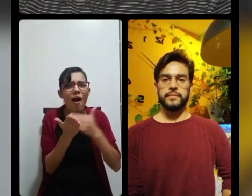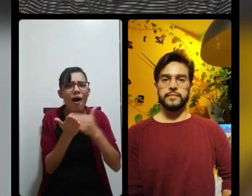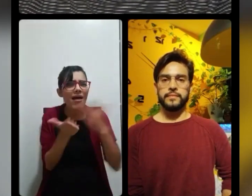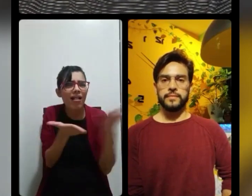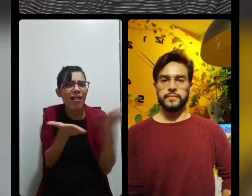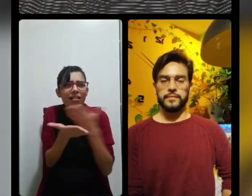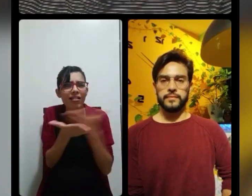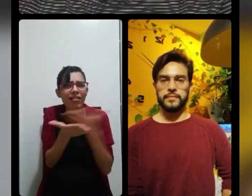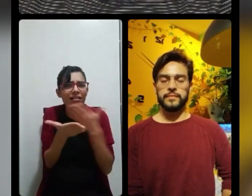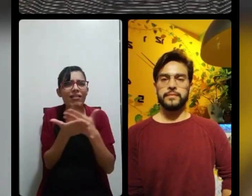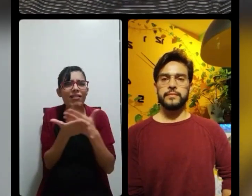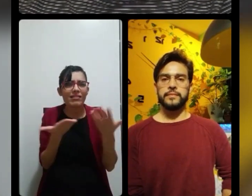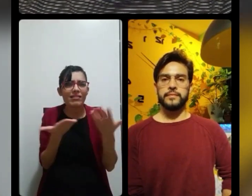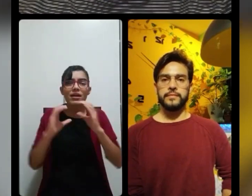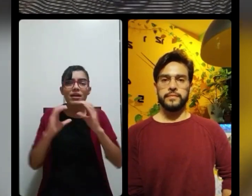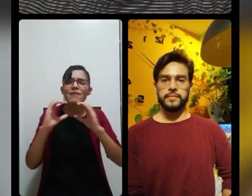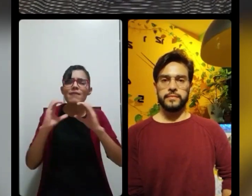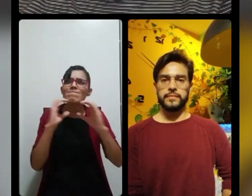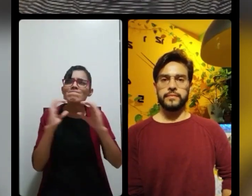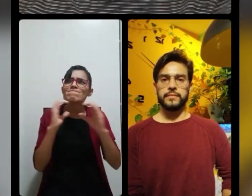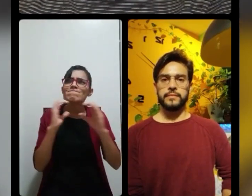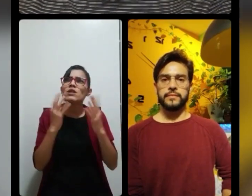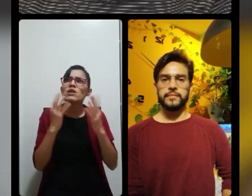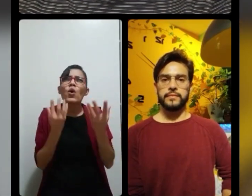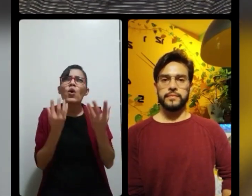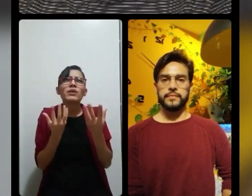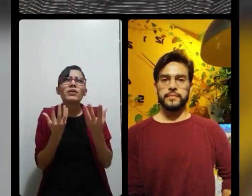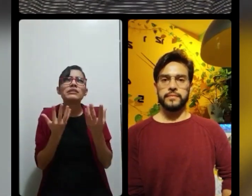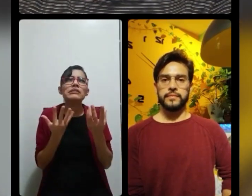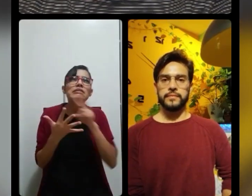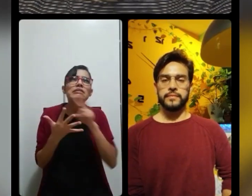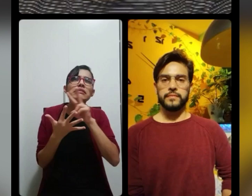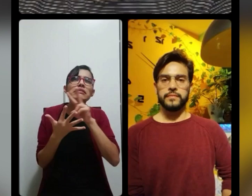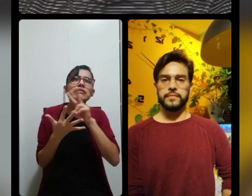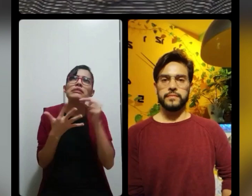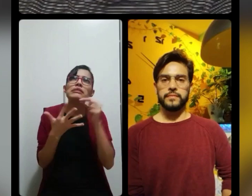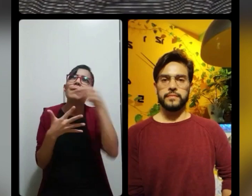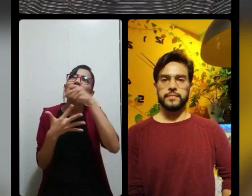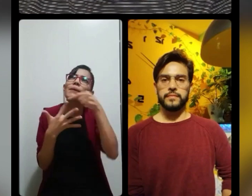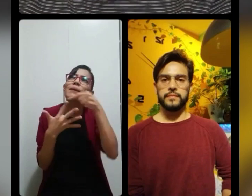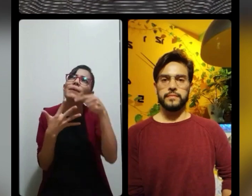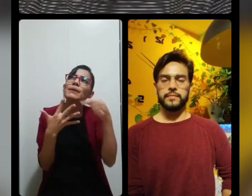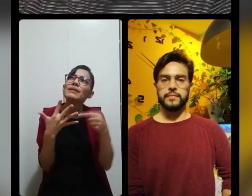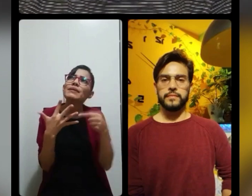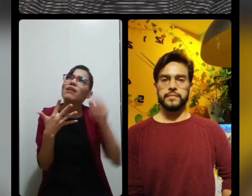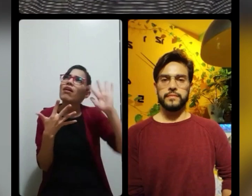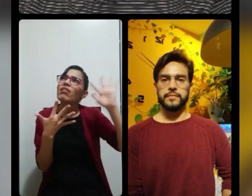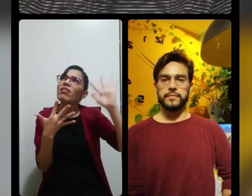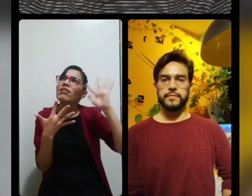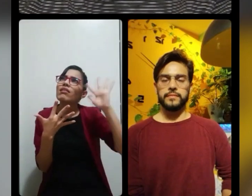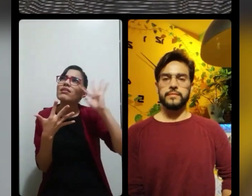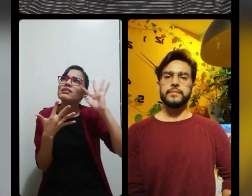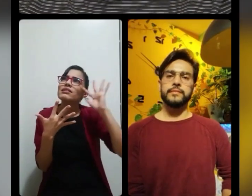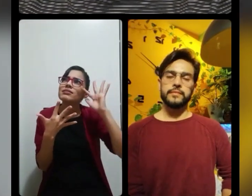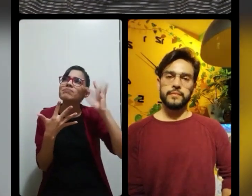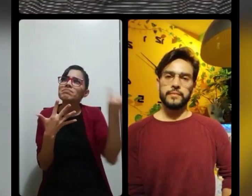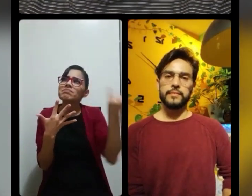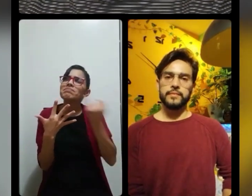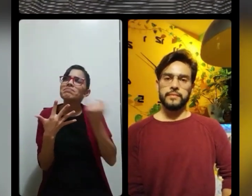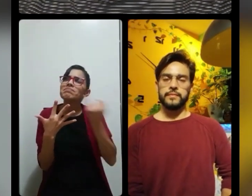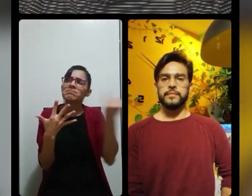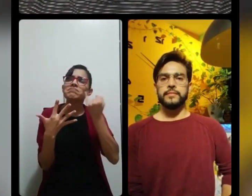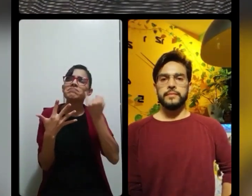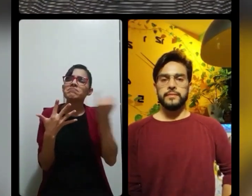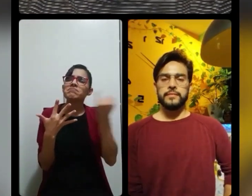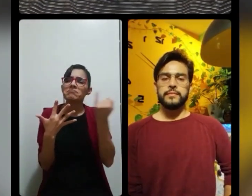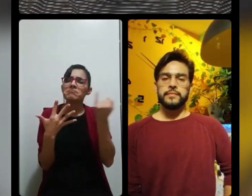comunicação gestual, mas fixa alguns pontos que foram, de certa maneira, e de todo modo, importantes. Portanto, essa semente